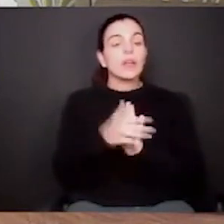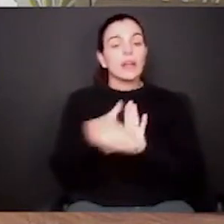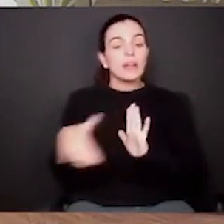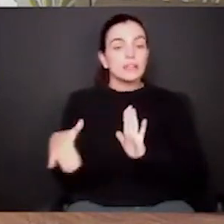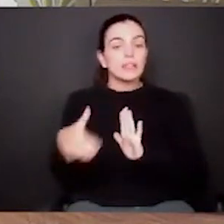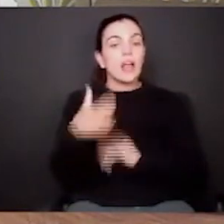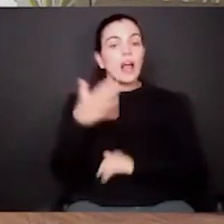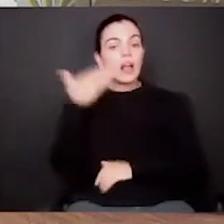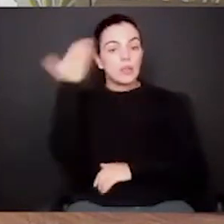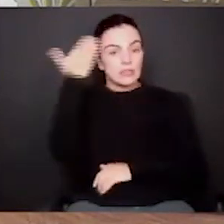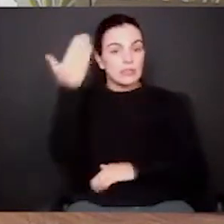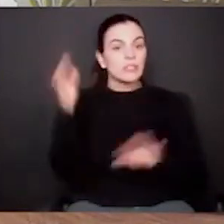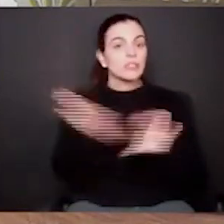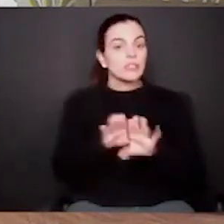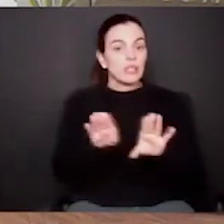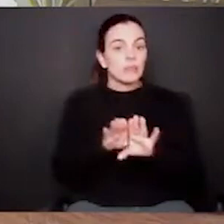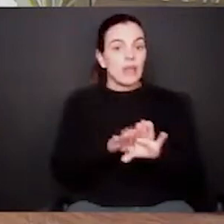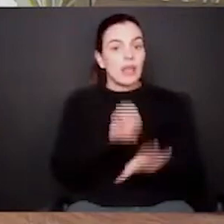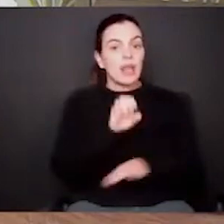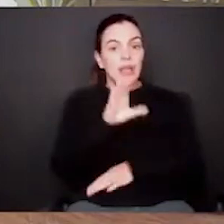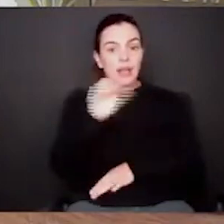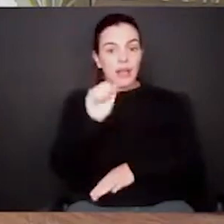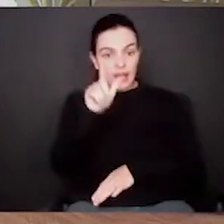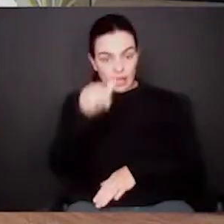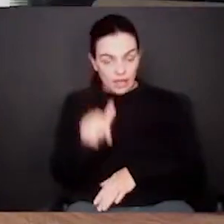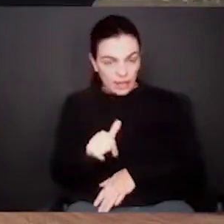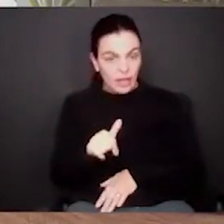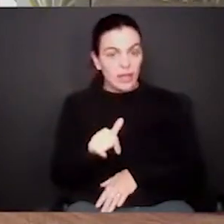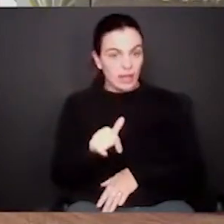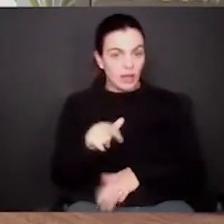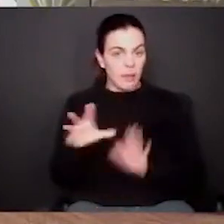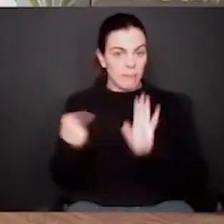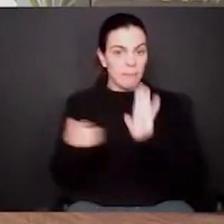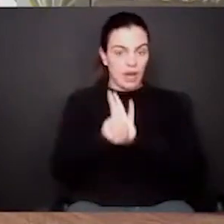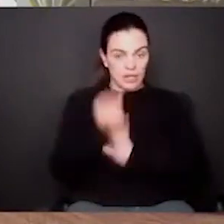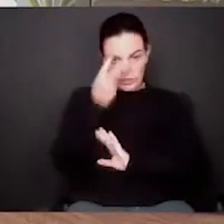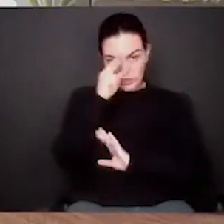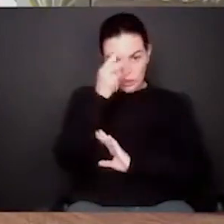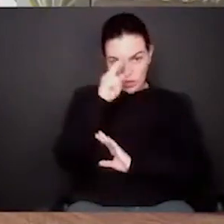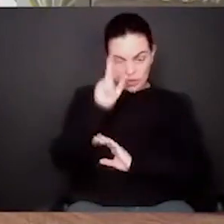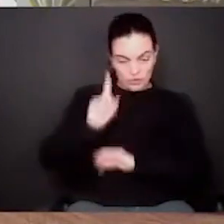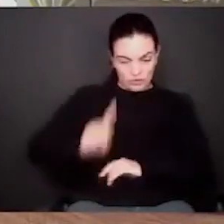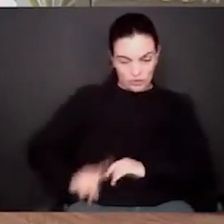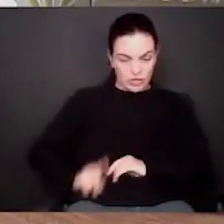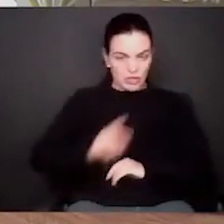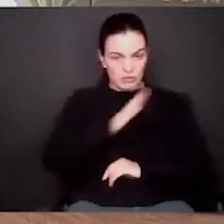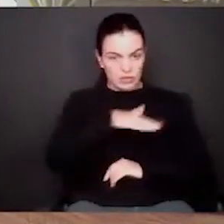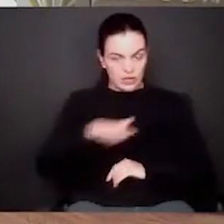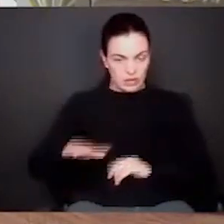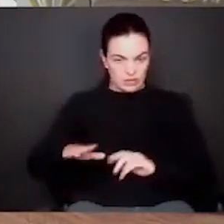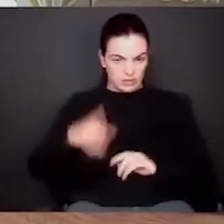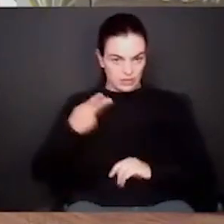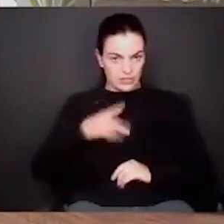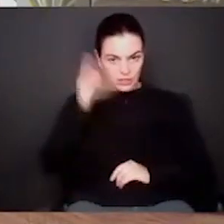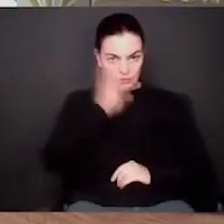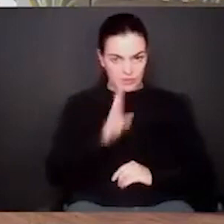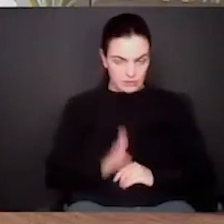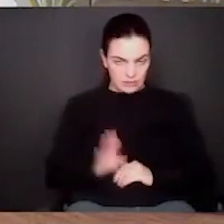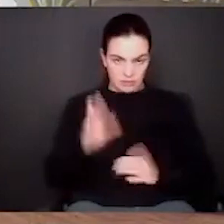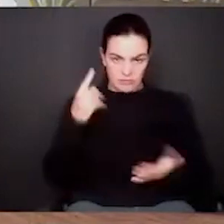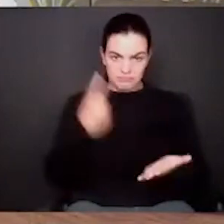Adolescente também é um marco histórico do direito brasileiro, que vem aqui trazer as diretrizes básicas para essa agenda tão importante que é